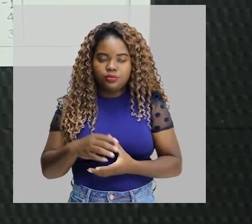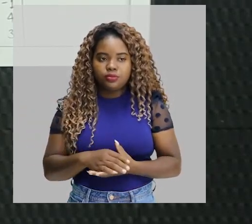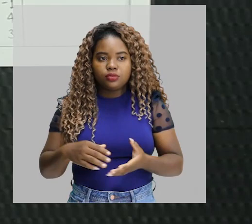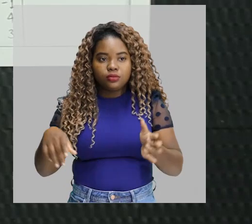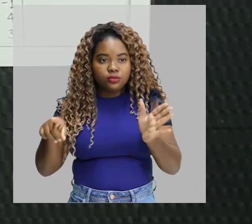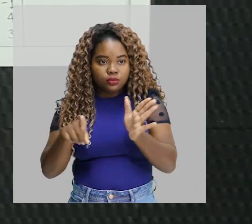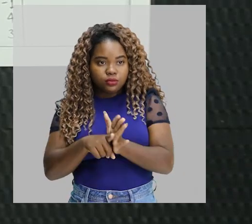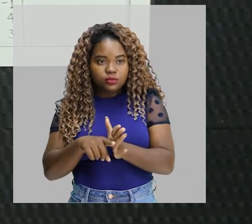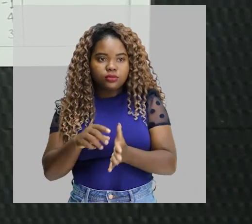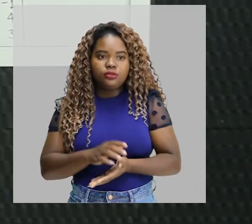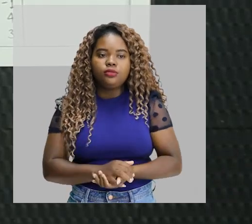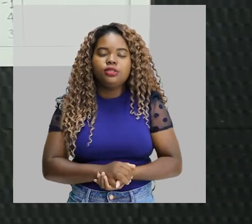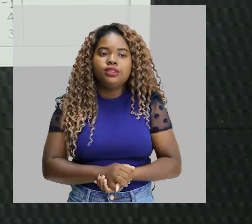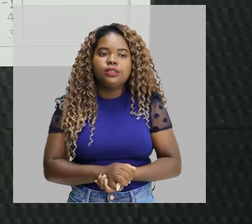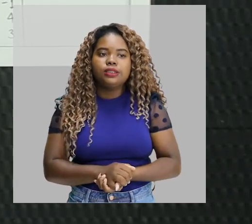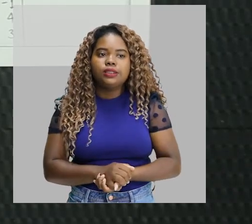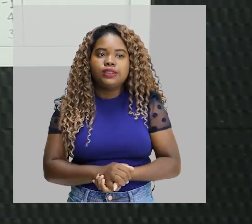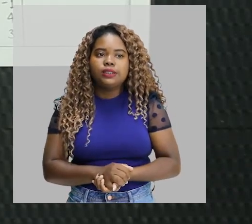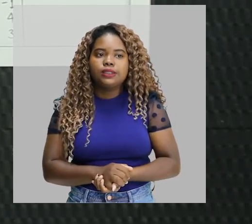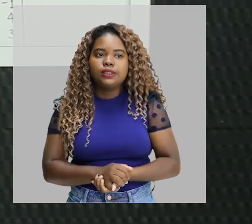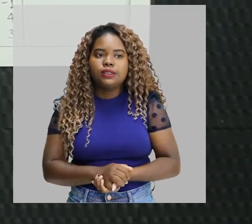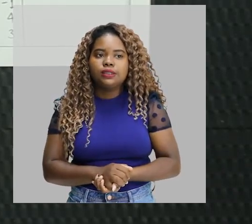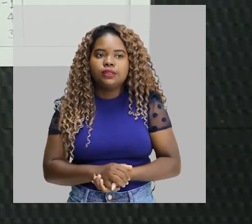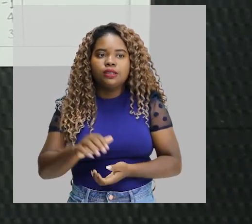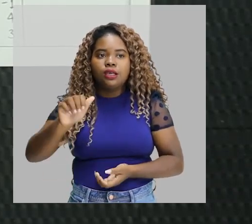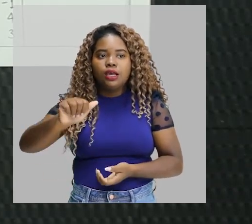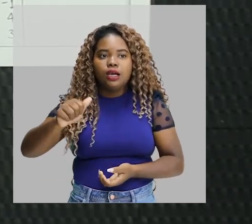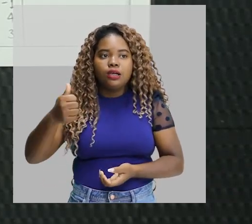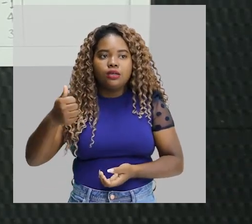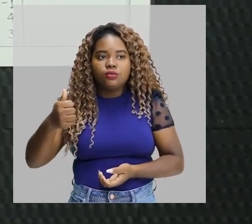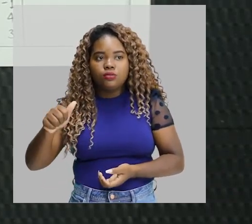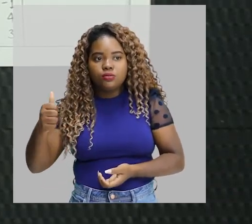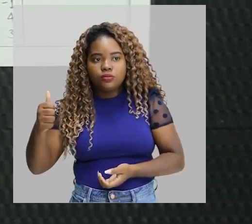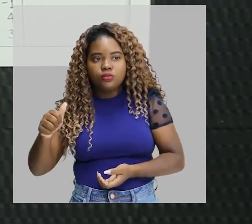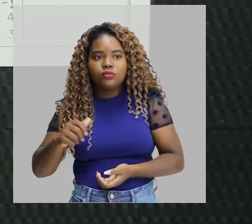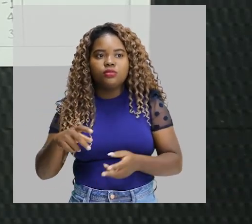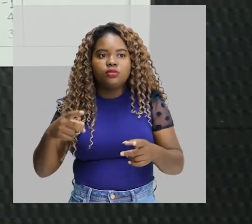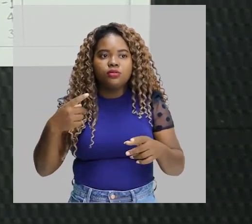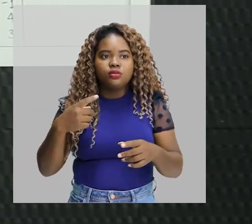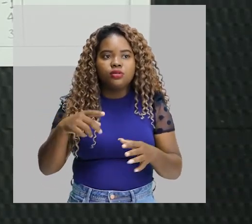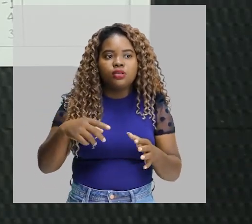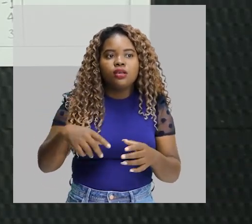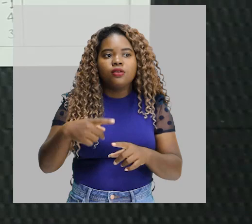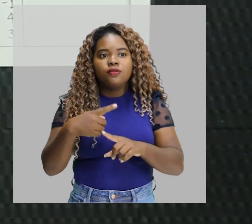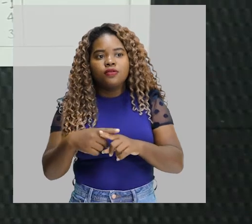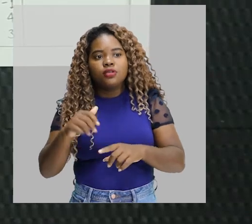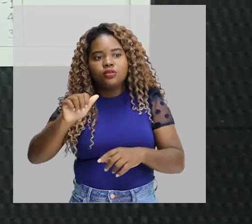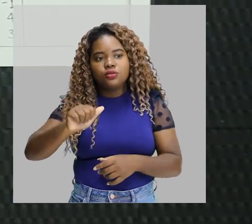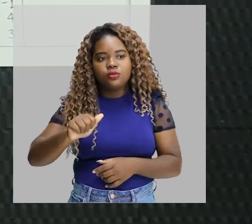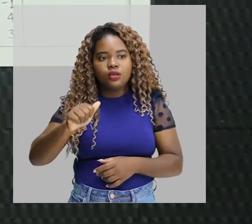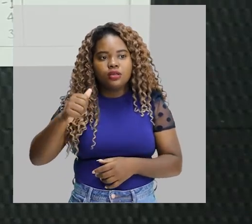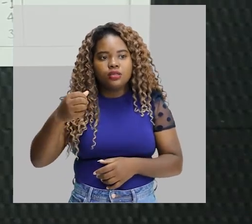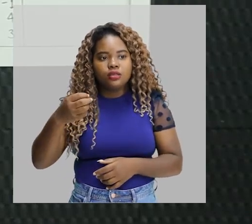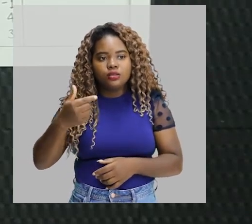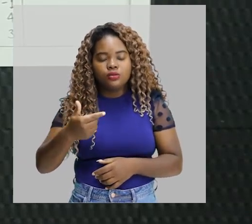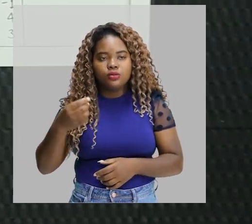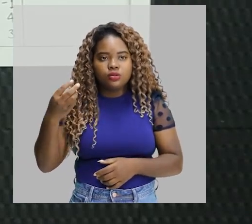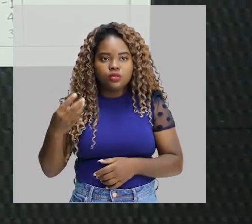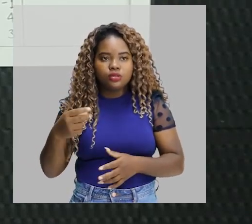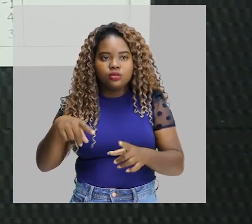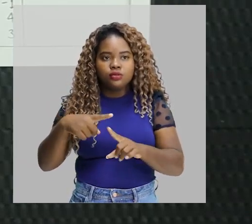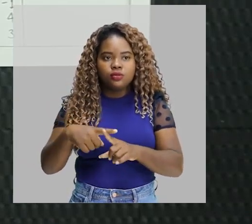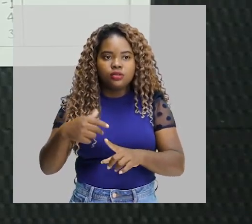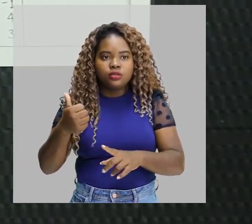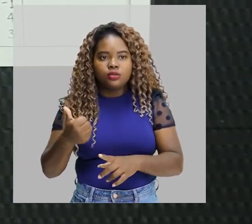aí o outro também o a vezes a dois três vezes o